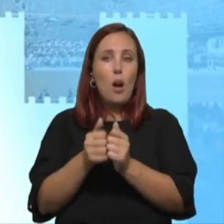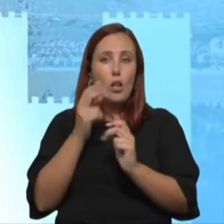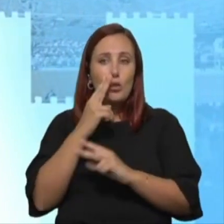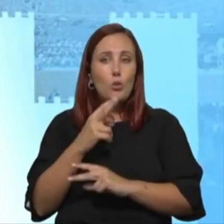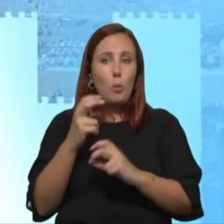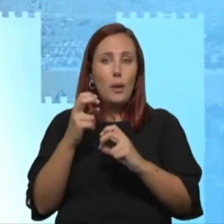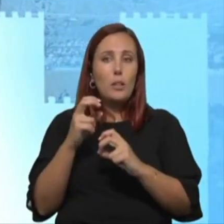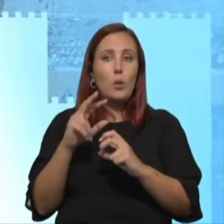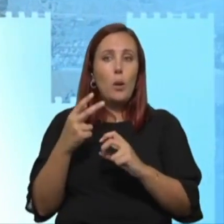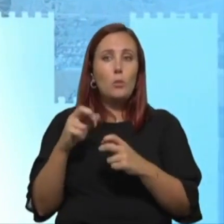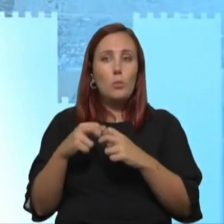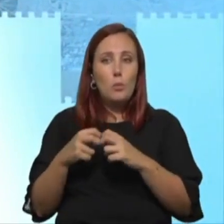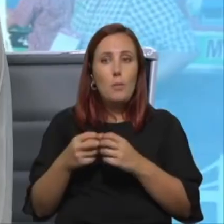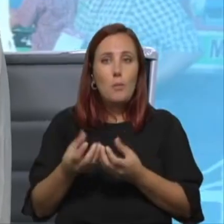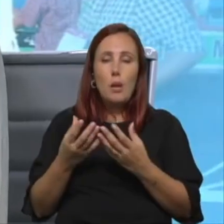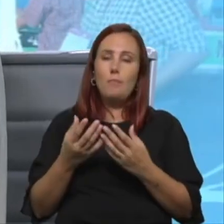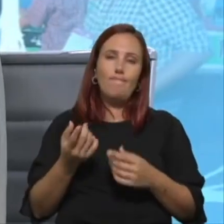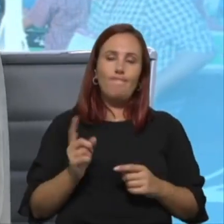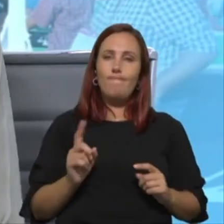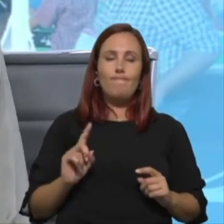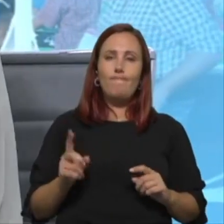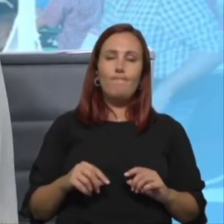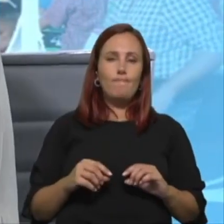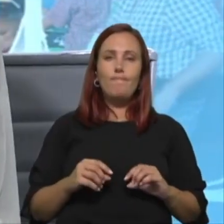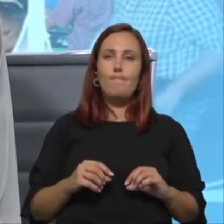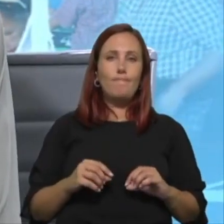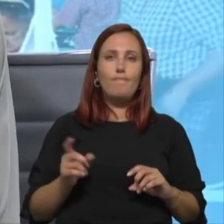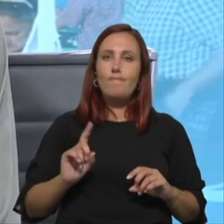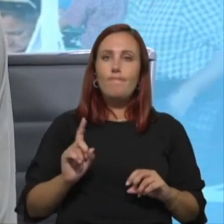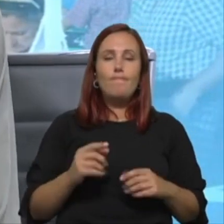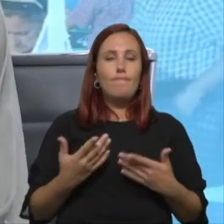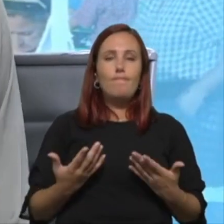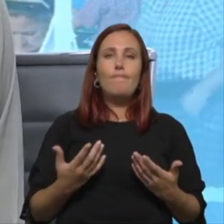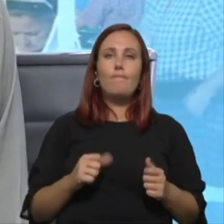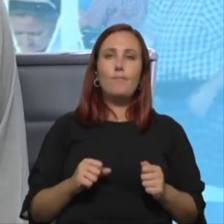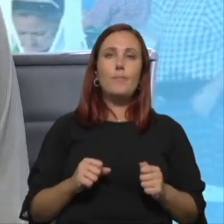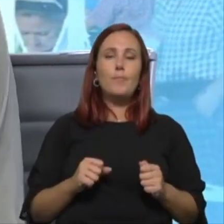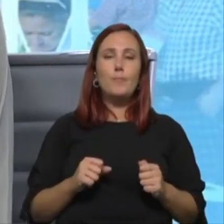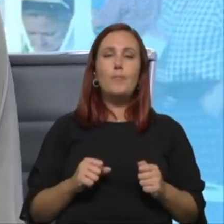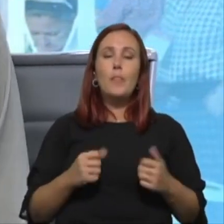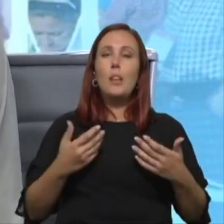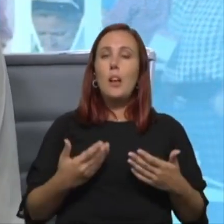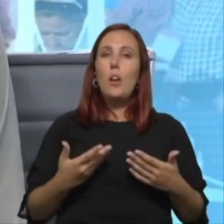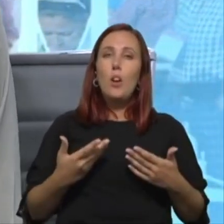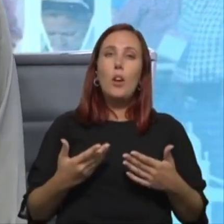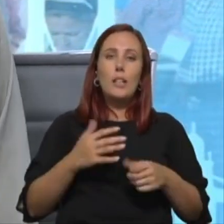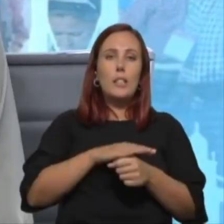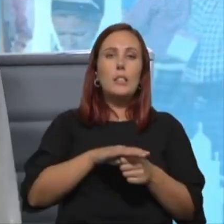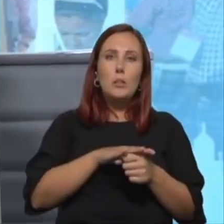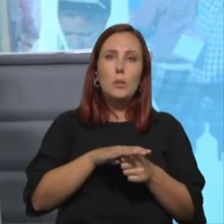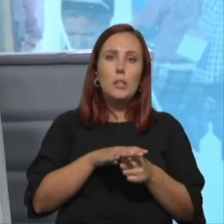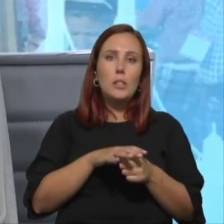desse diagnóstico? Não, de todo não. Aliás, neste momento a situação é de colapso